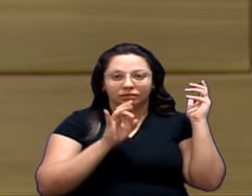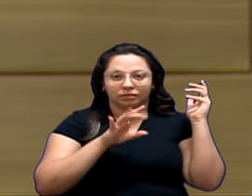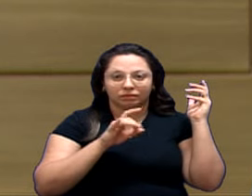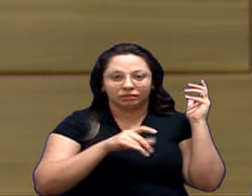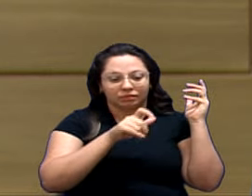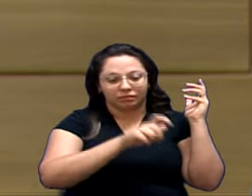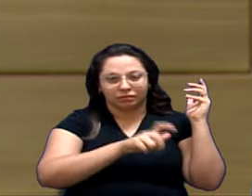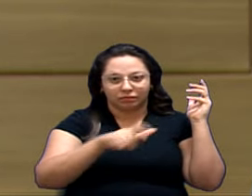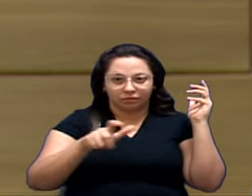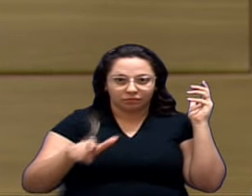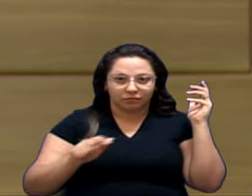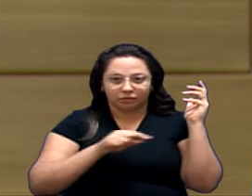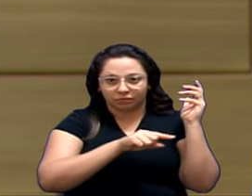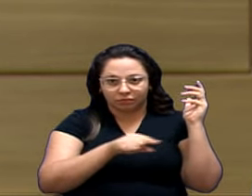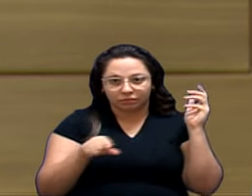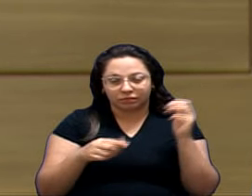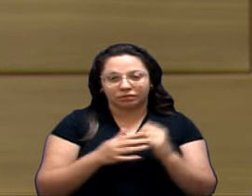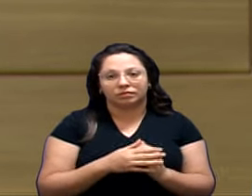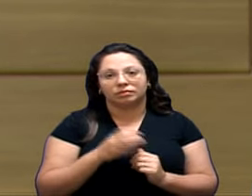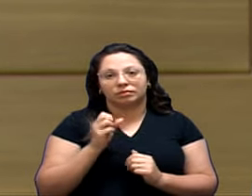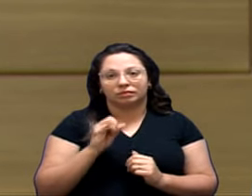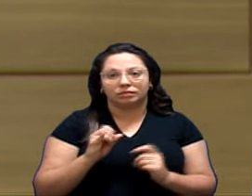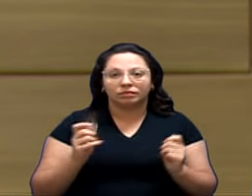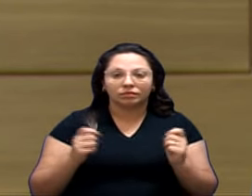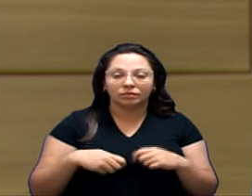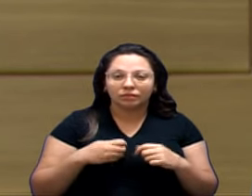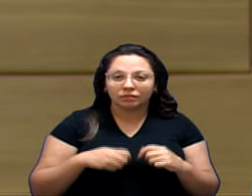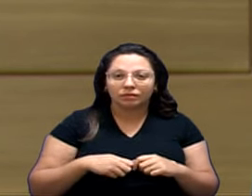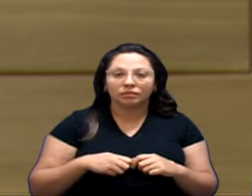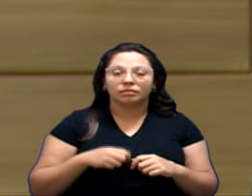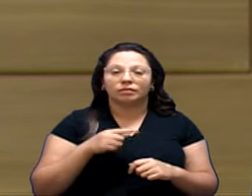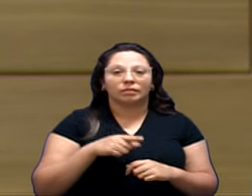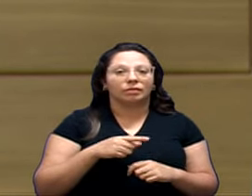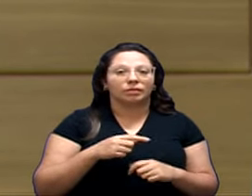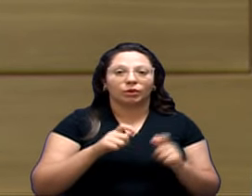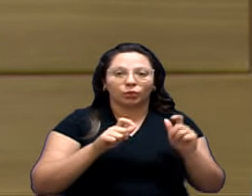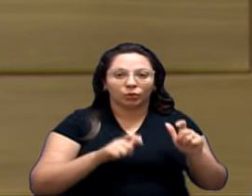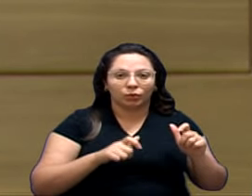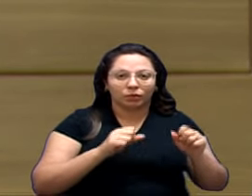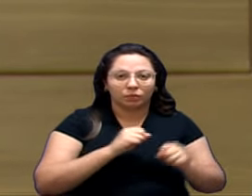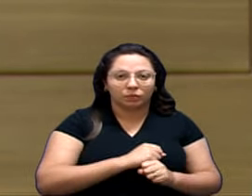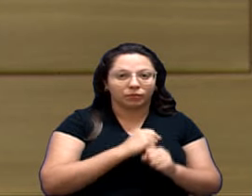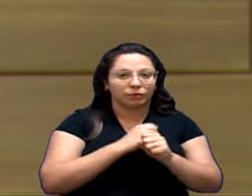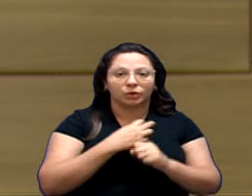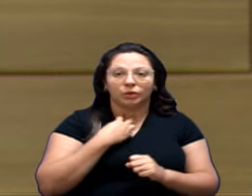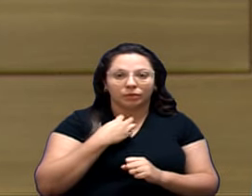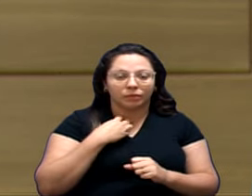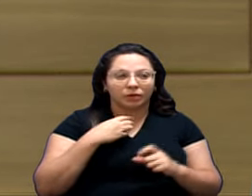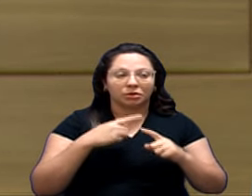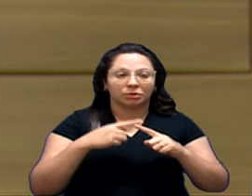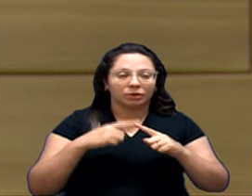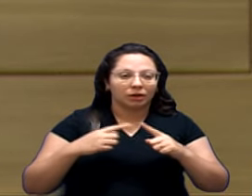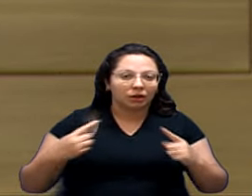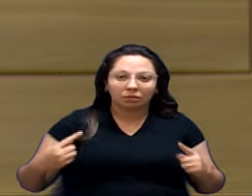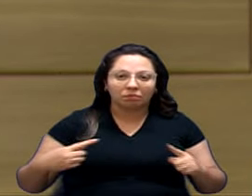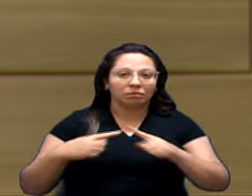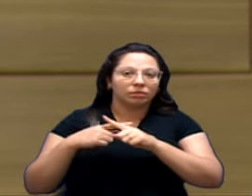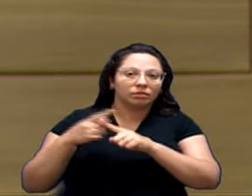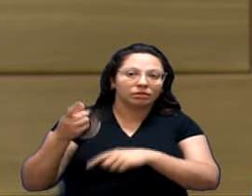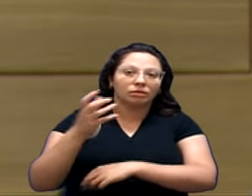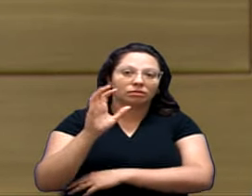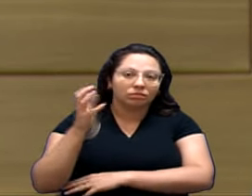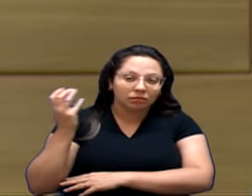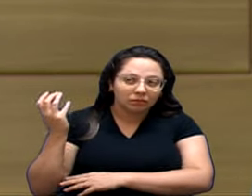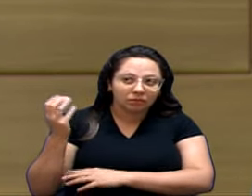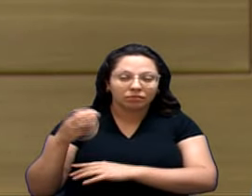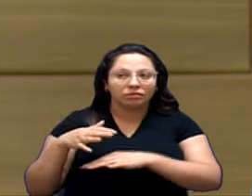áreas se de fato for consolidado que não pode ter uma ocupação por alguma questão ambiental específica